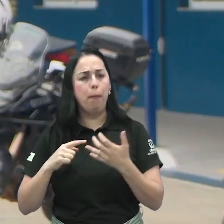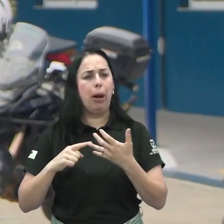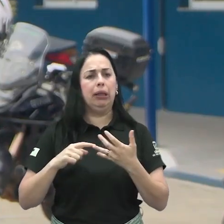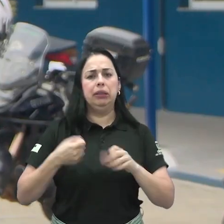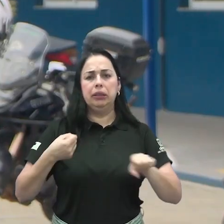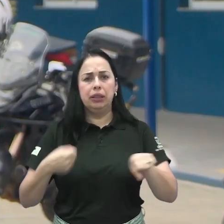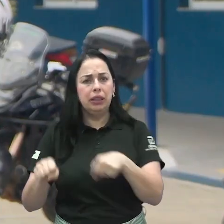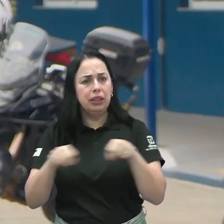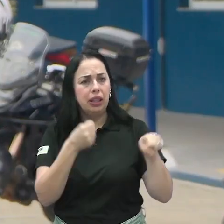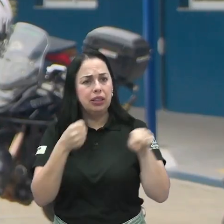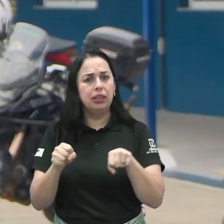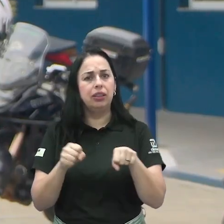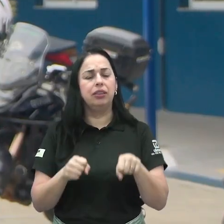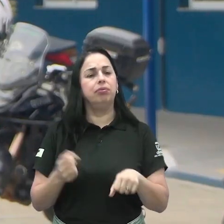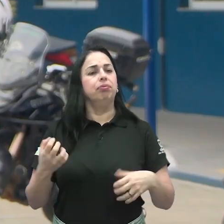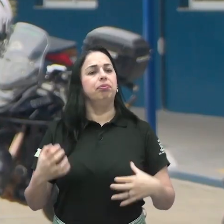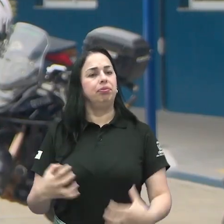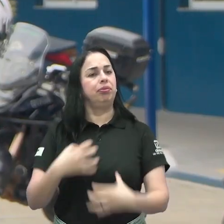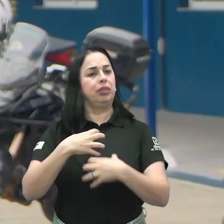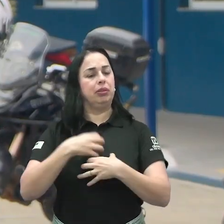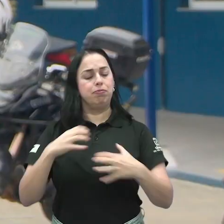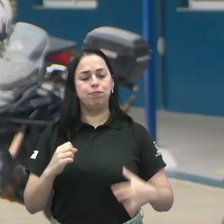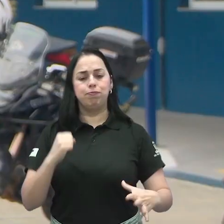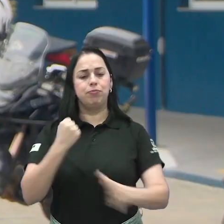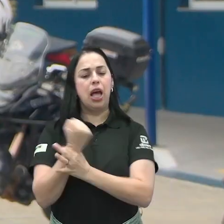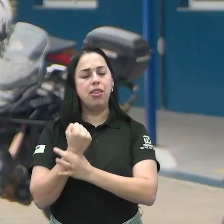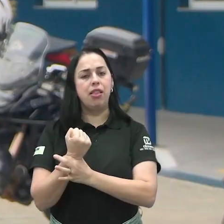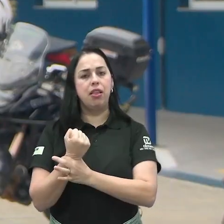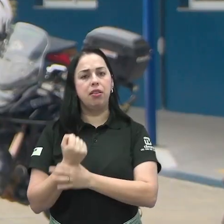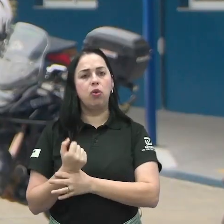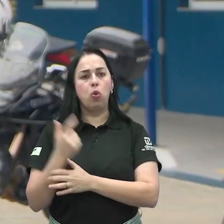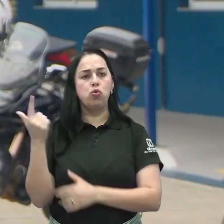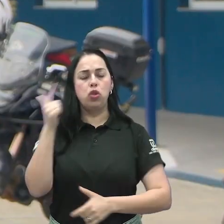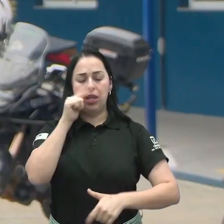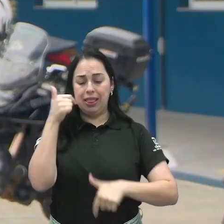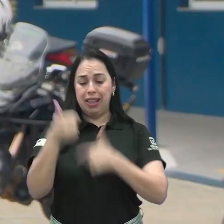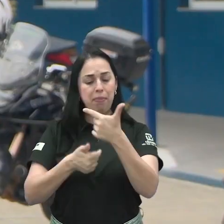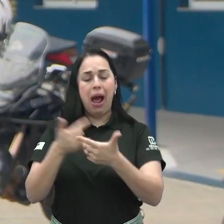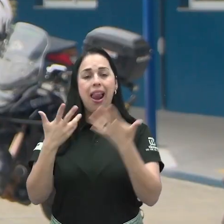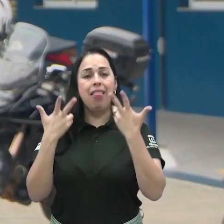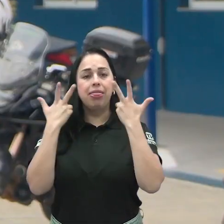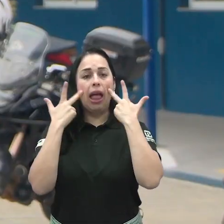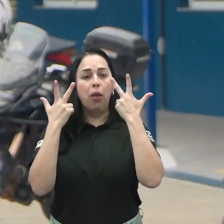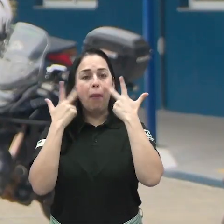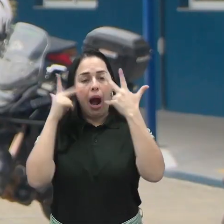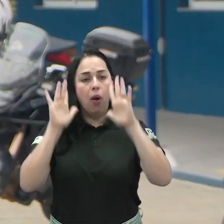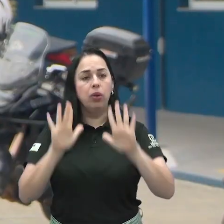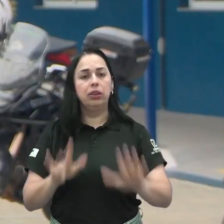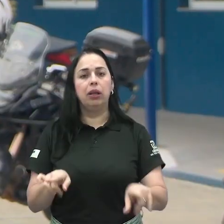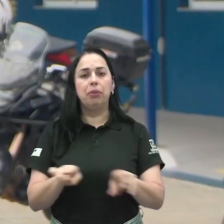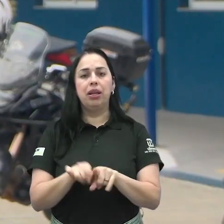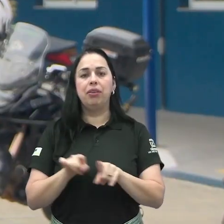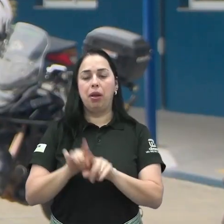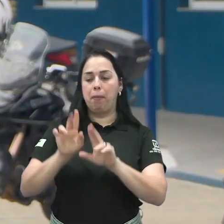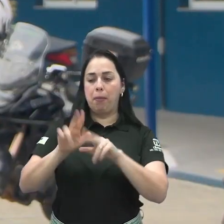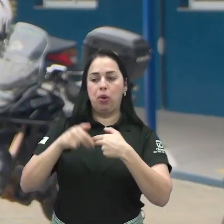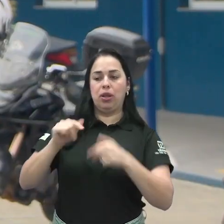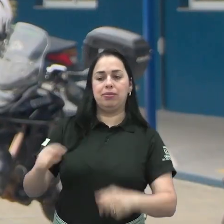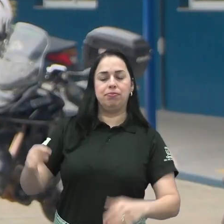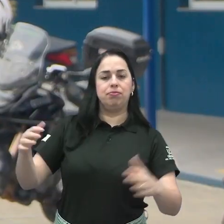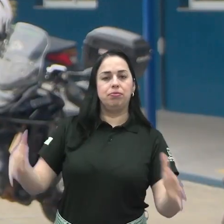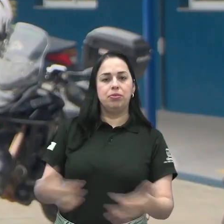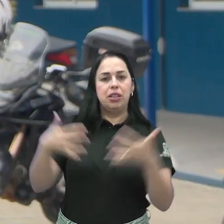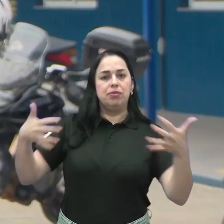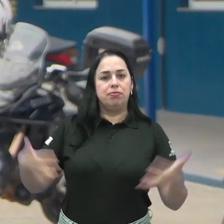uniforme, enfim, isso nos dá uma segurança, né, para poder trabalhar. E essa questão aí do incentivo,